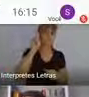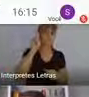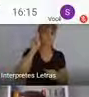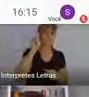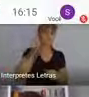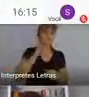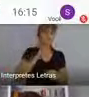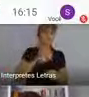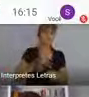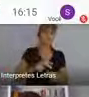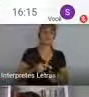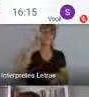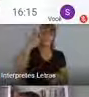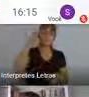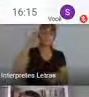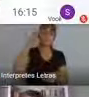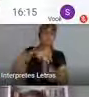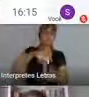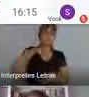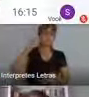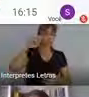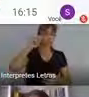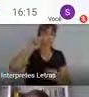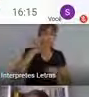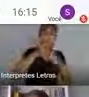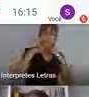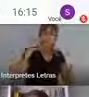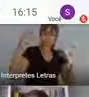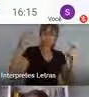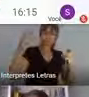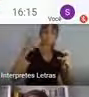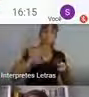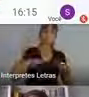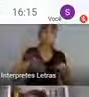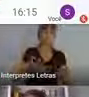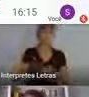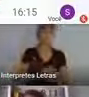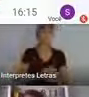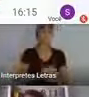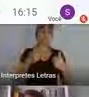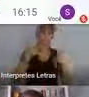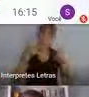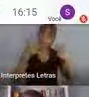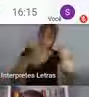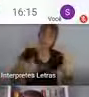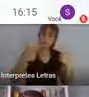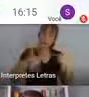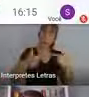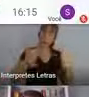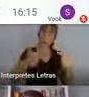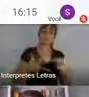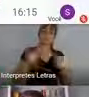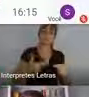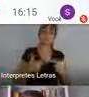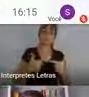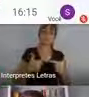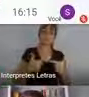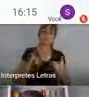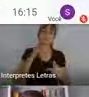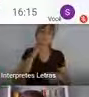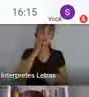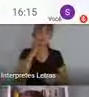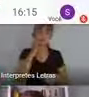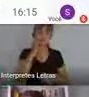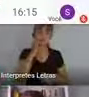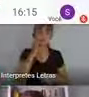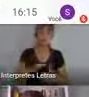negras, quilombolas e indígenas. Não há espaço para o cerceamento da luta, para a censura dos discursos e para a